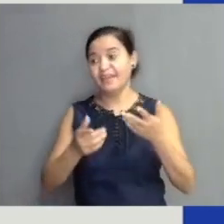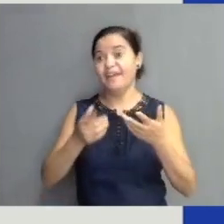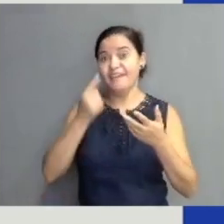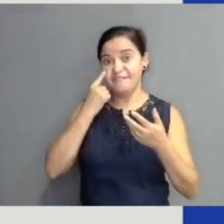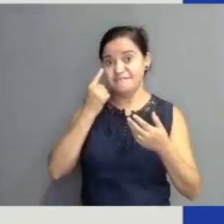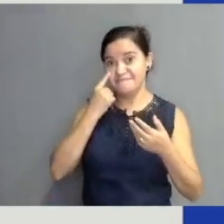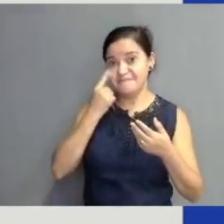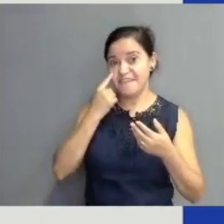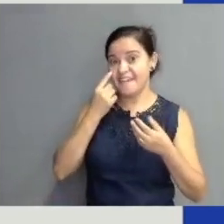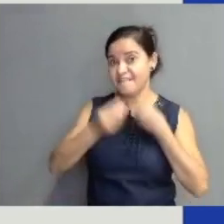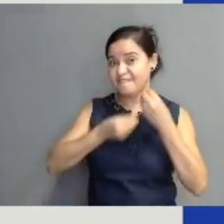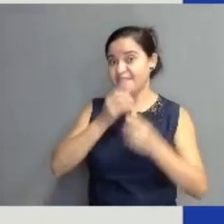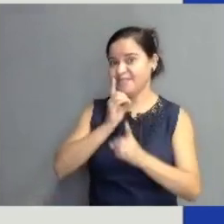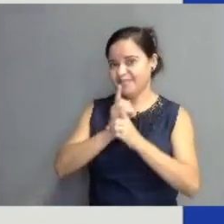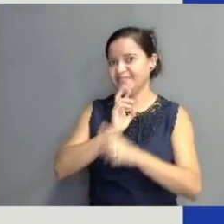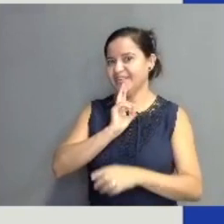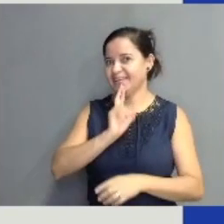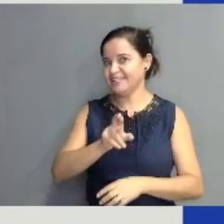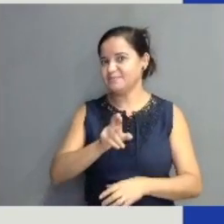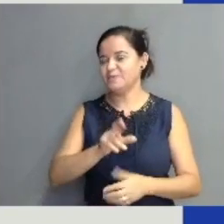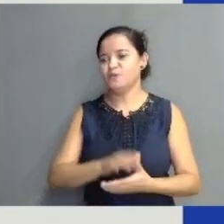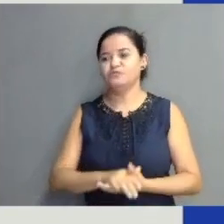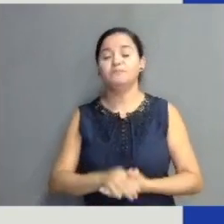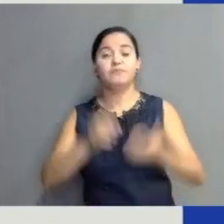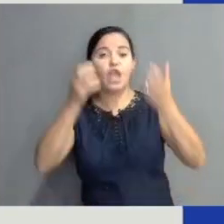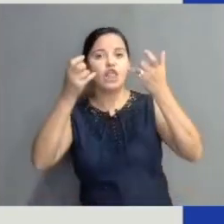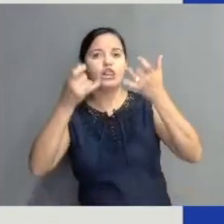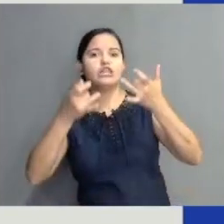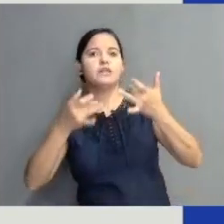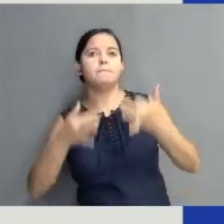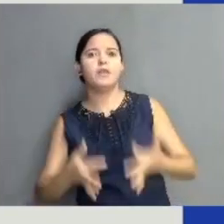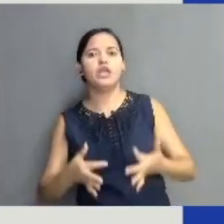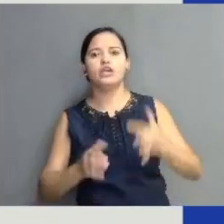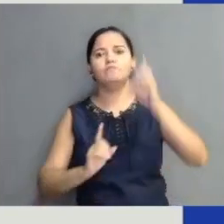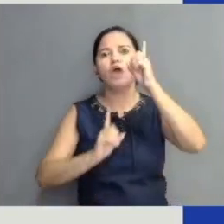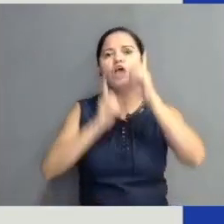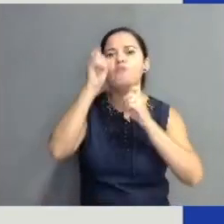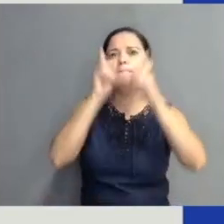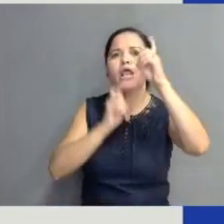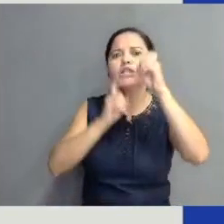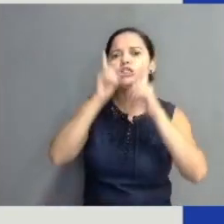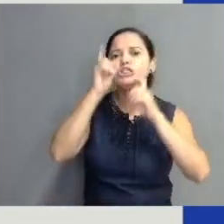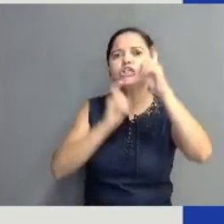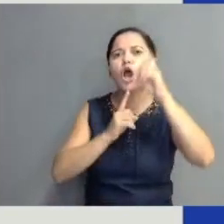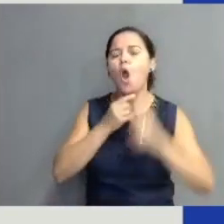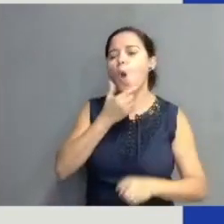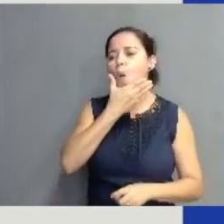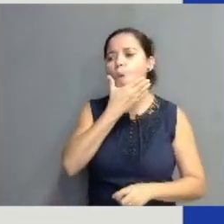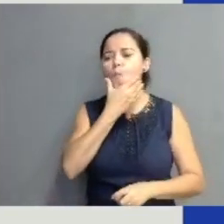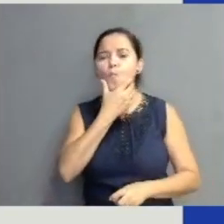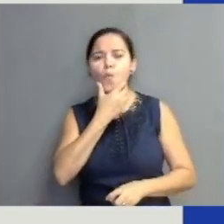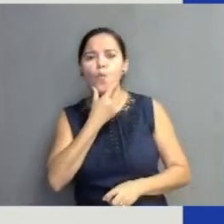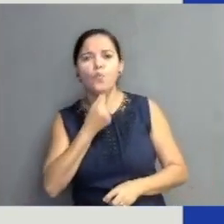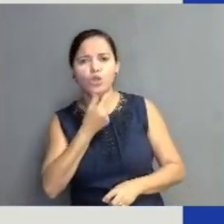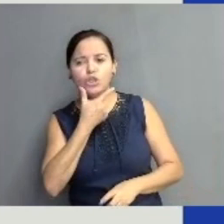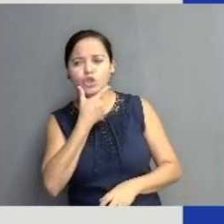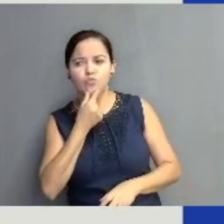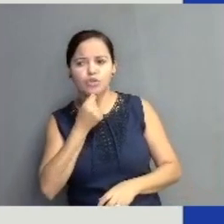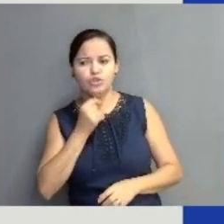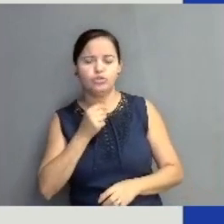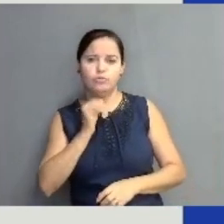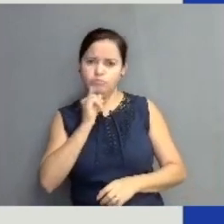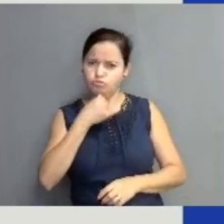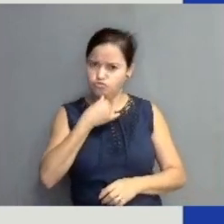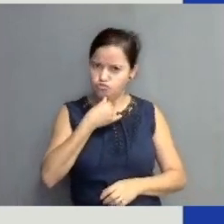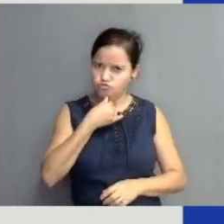aí a resposta. Explique a expressão facial do menino que aparece no texto 2. Esse menino está